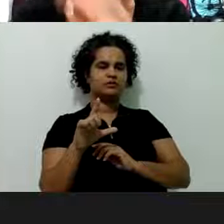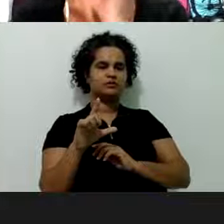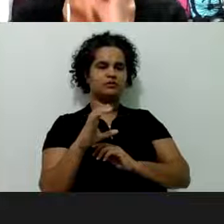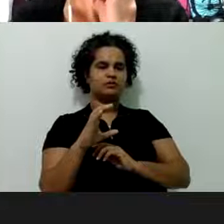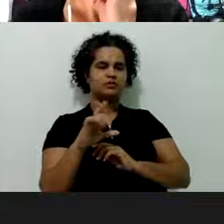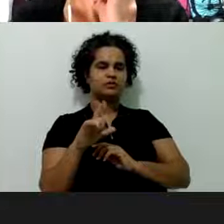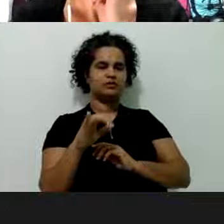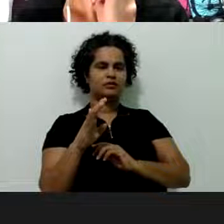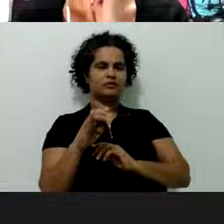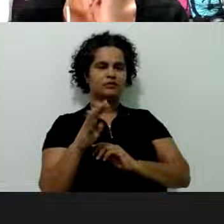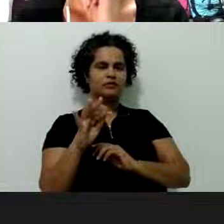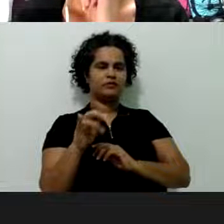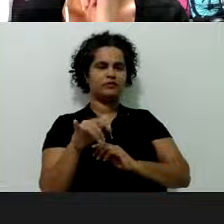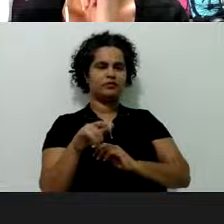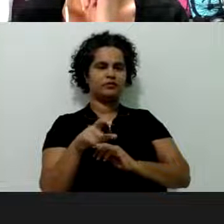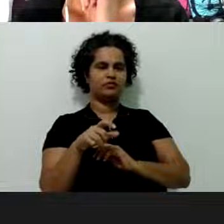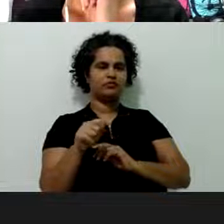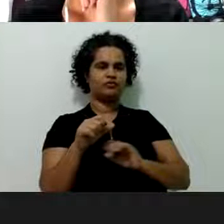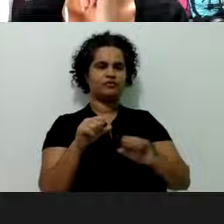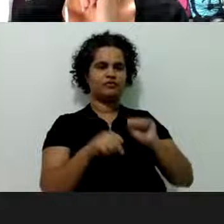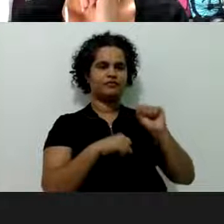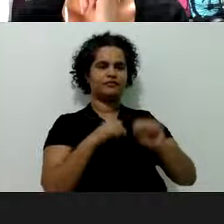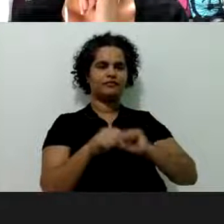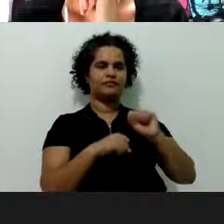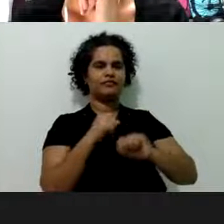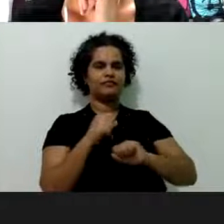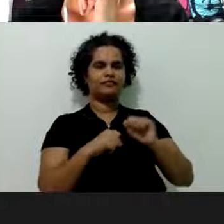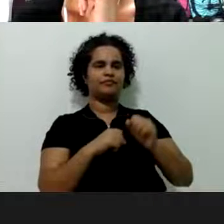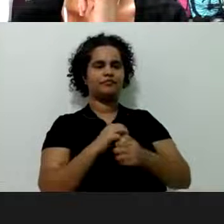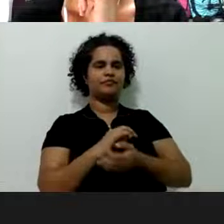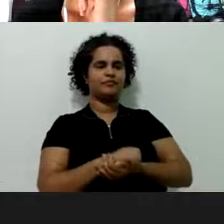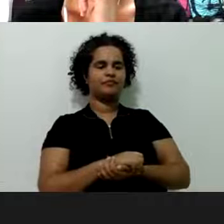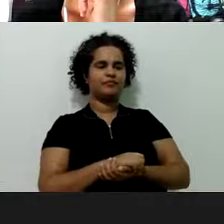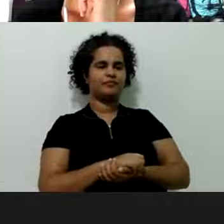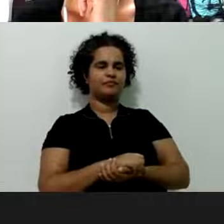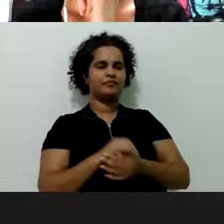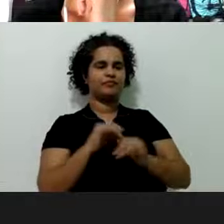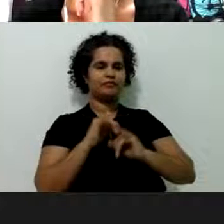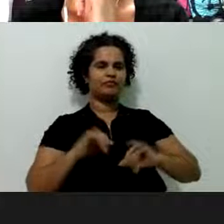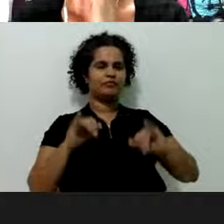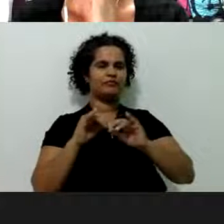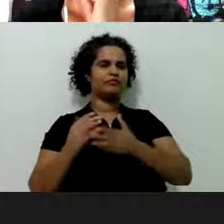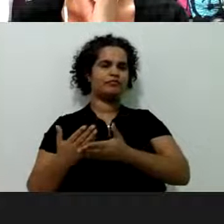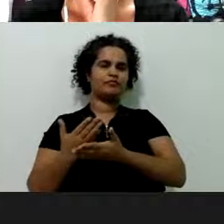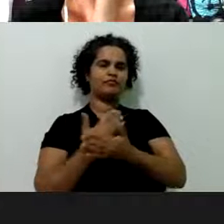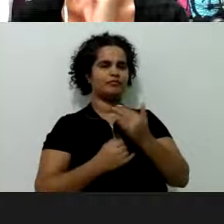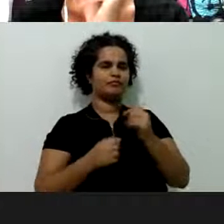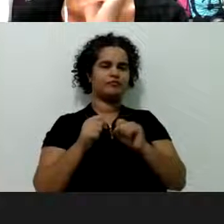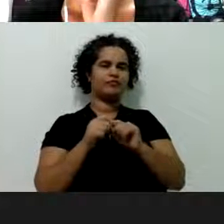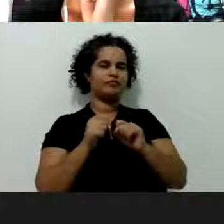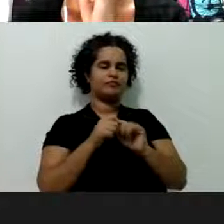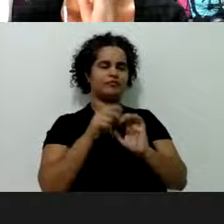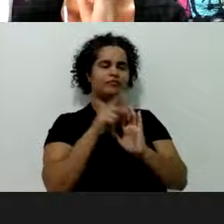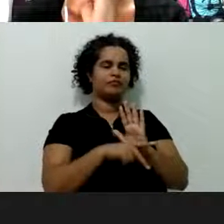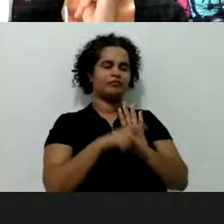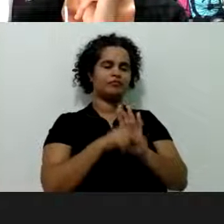né, desculpa, esqueci a palavra, dos dados que o pessoal levantou para fazer o projeto,